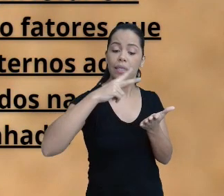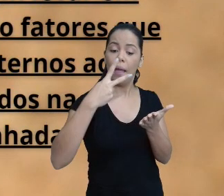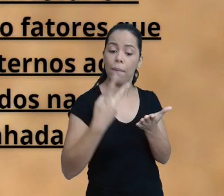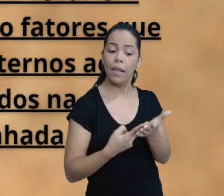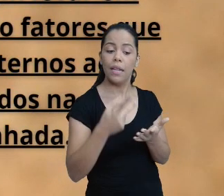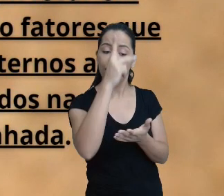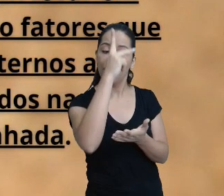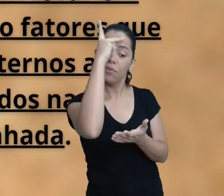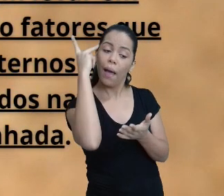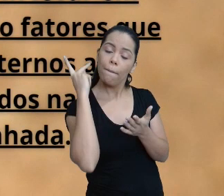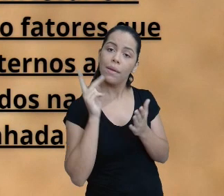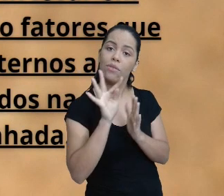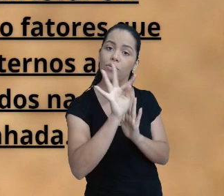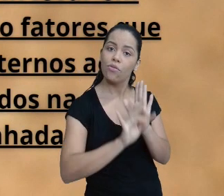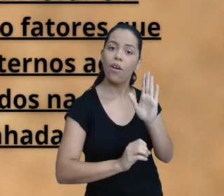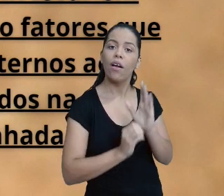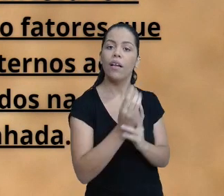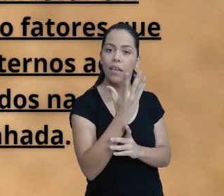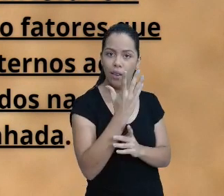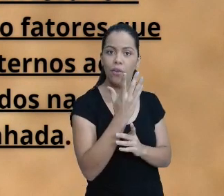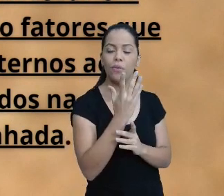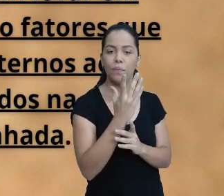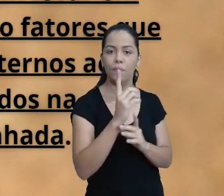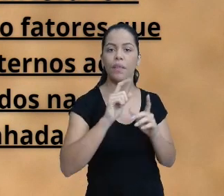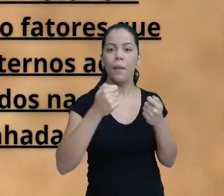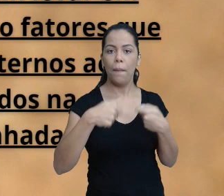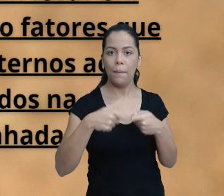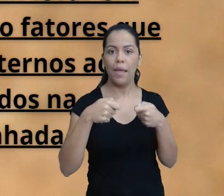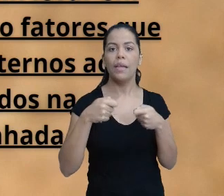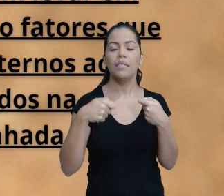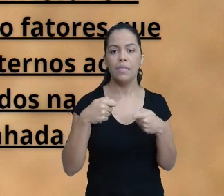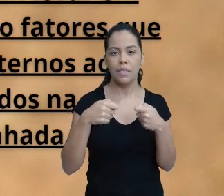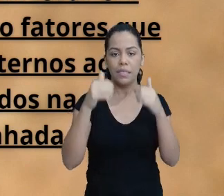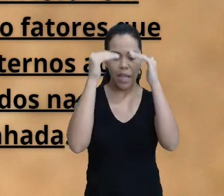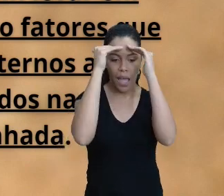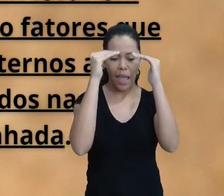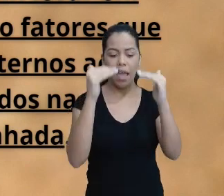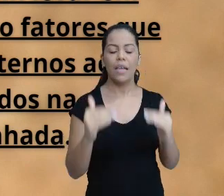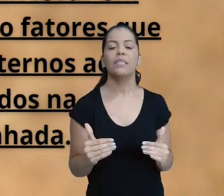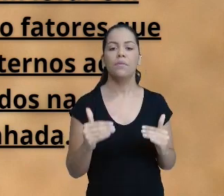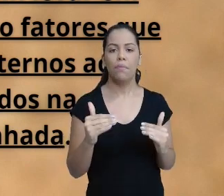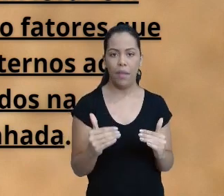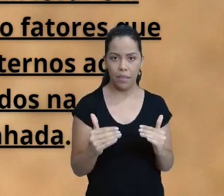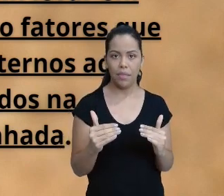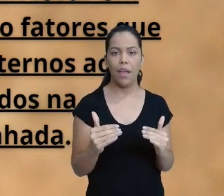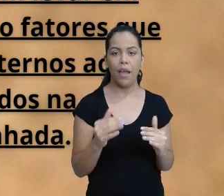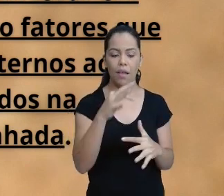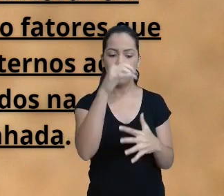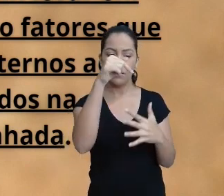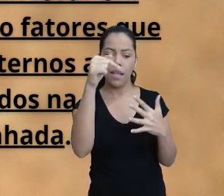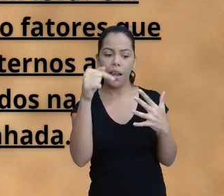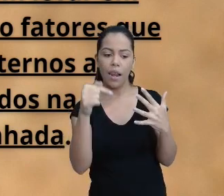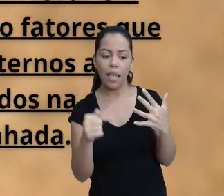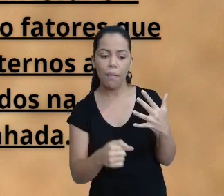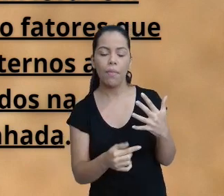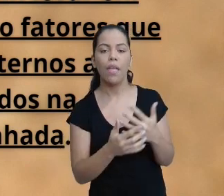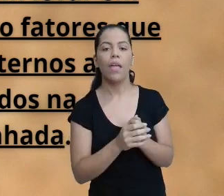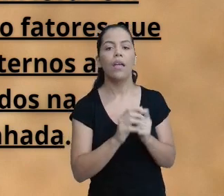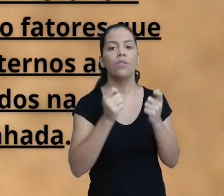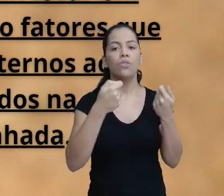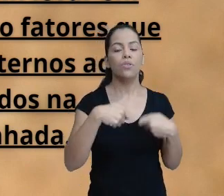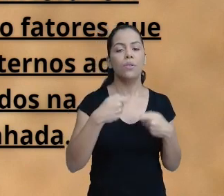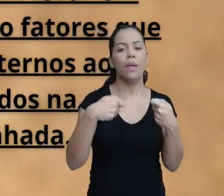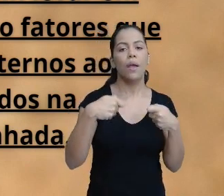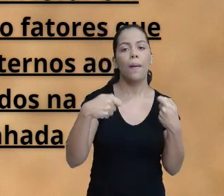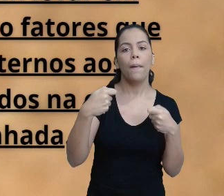este deve redigir o seu trabalho obedecendo os princípios da imparcialidade, ou seja, sem levar em consideração